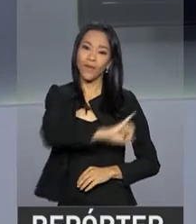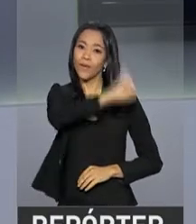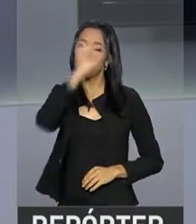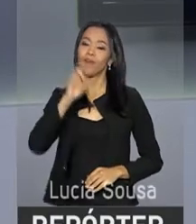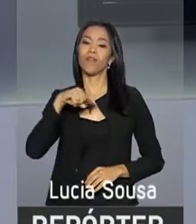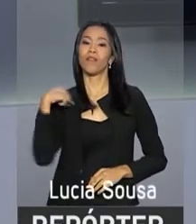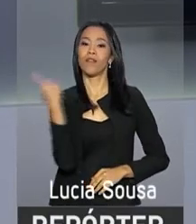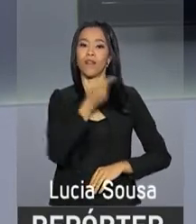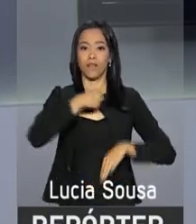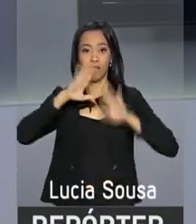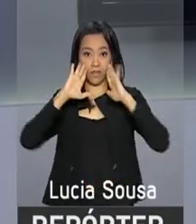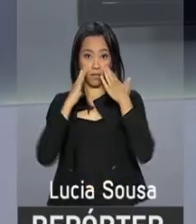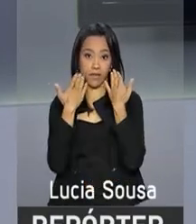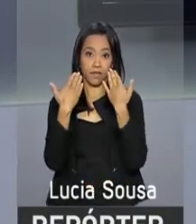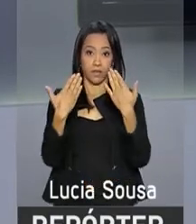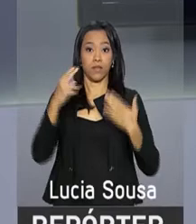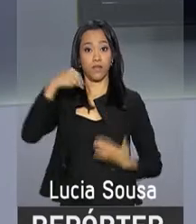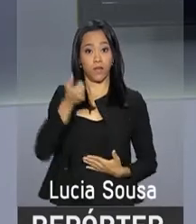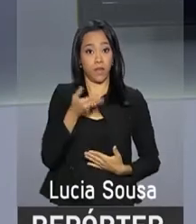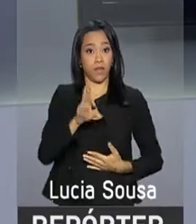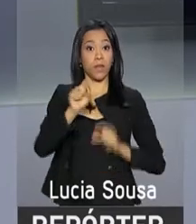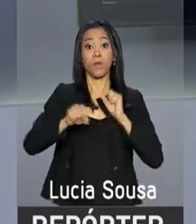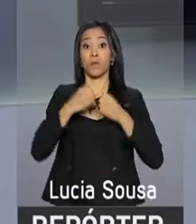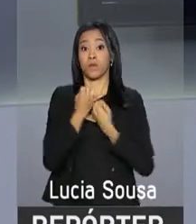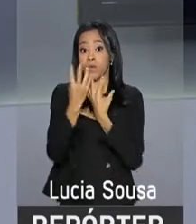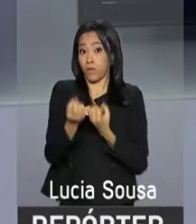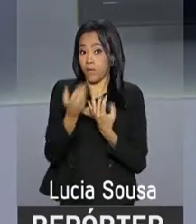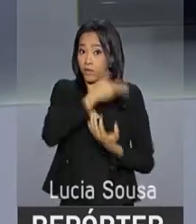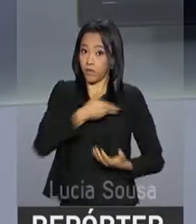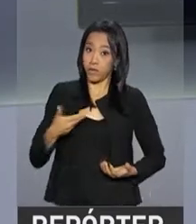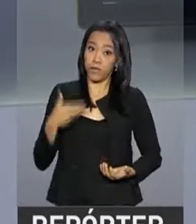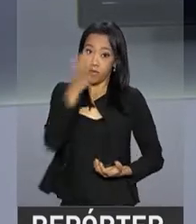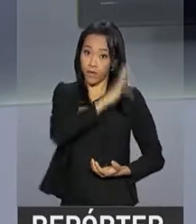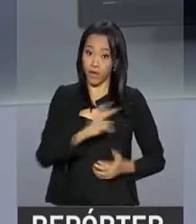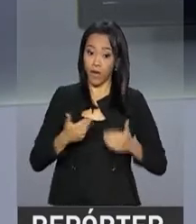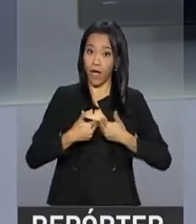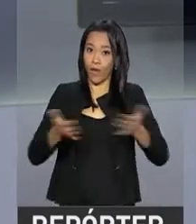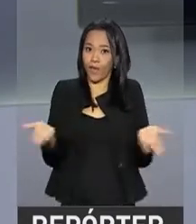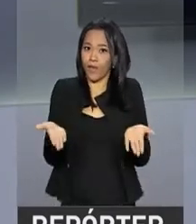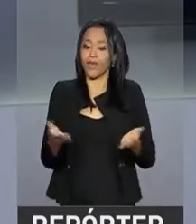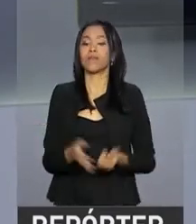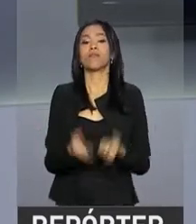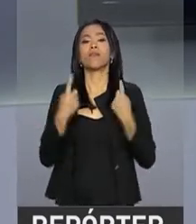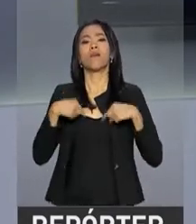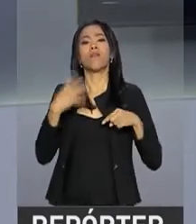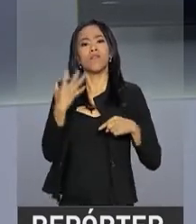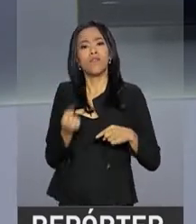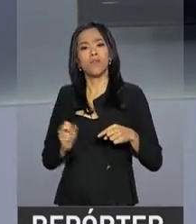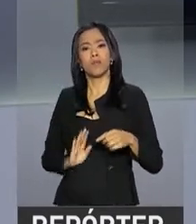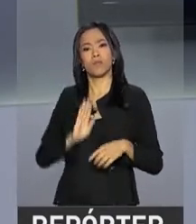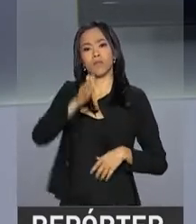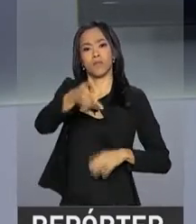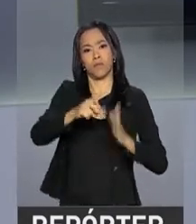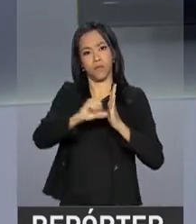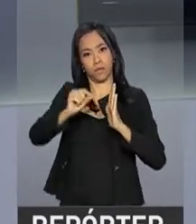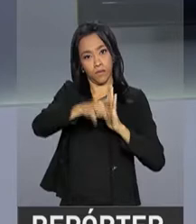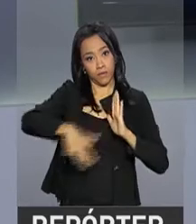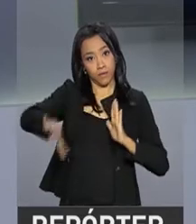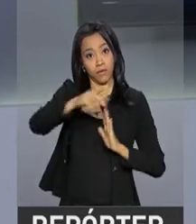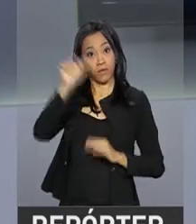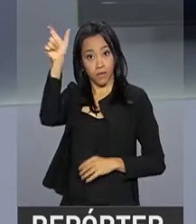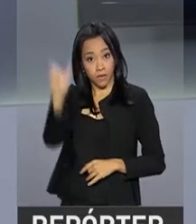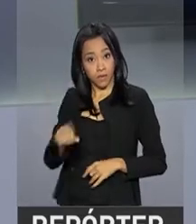Olá, o repórter NBR com as notícias do governo federal começa agora. Vamos voltar ao Palácio do Planalto, onde o repórter Ney Pereira tem